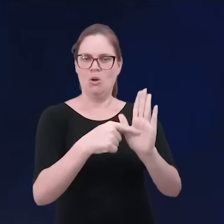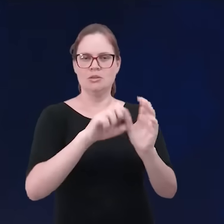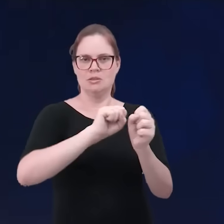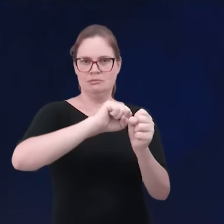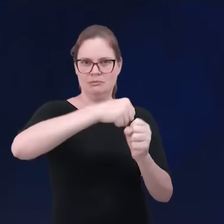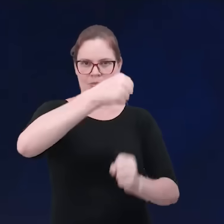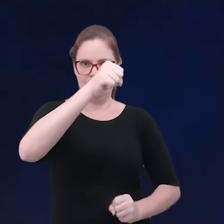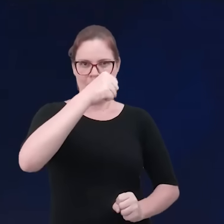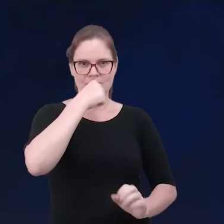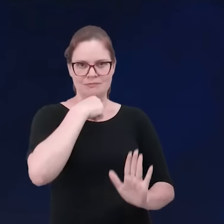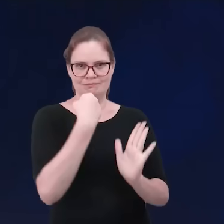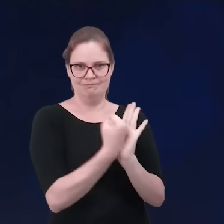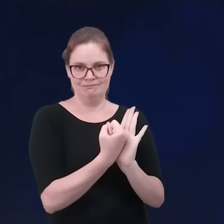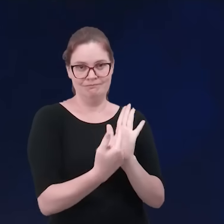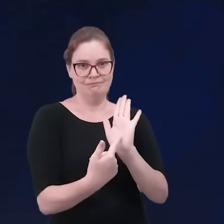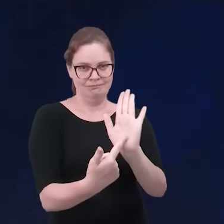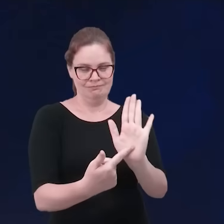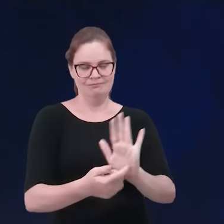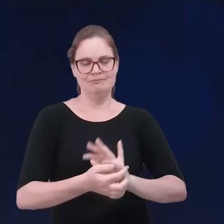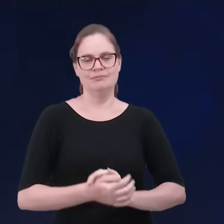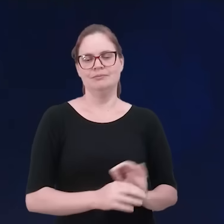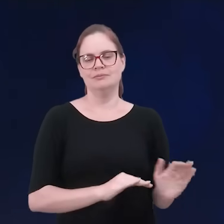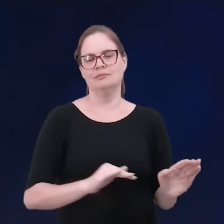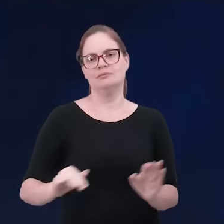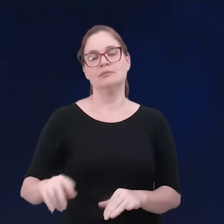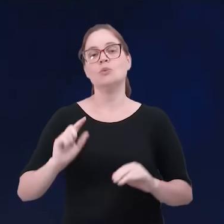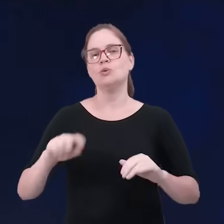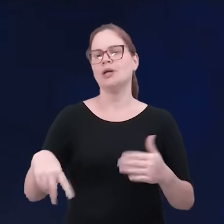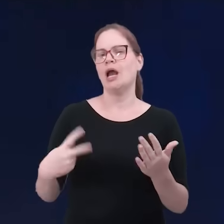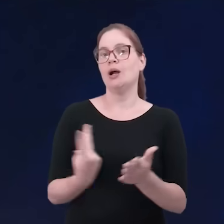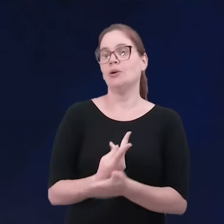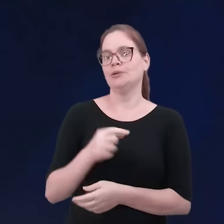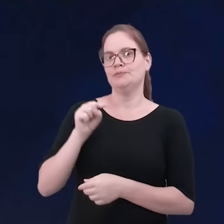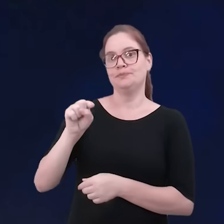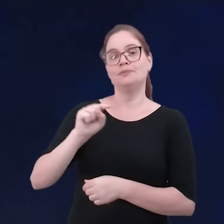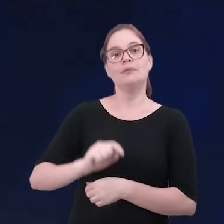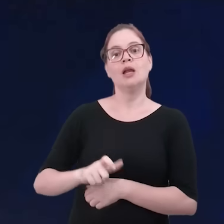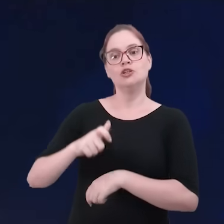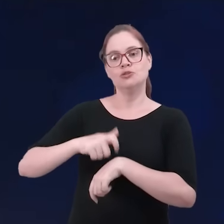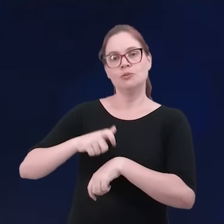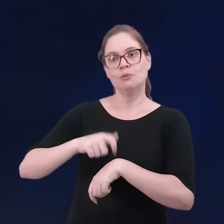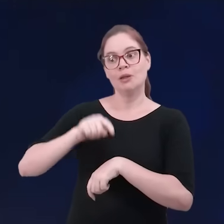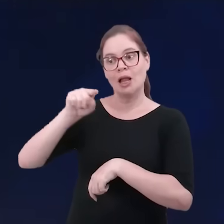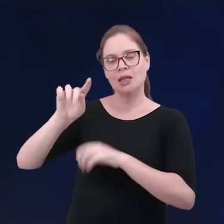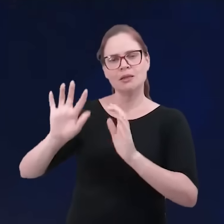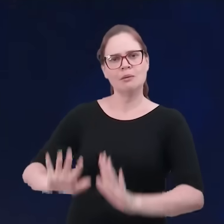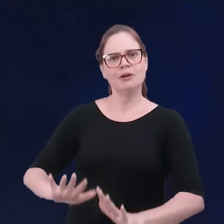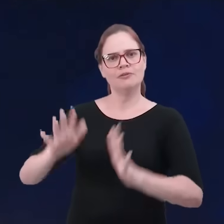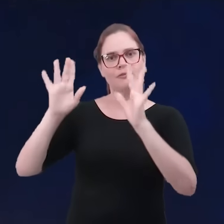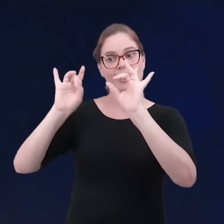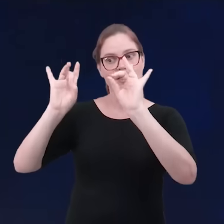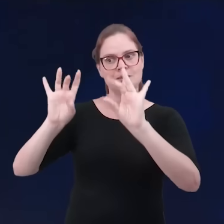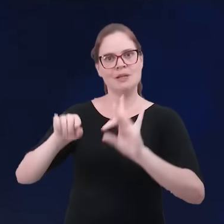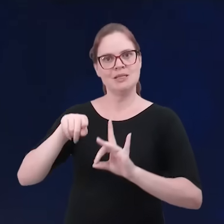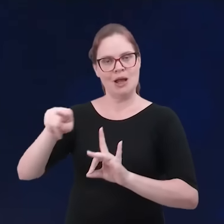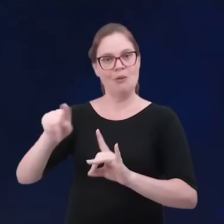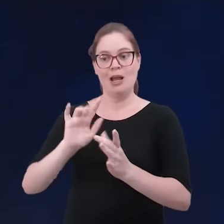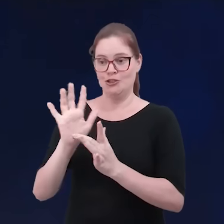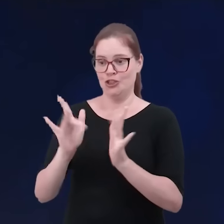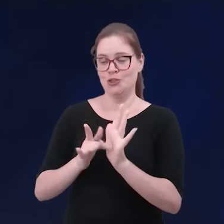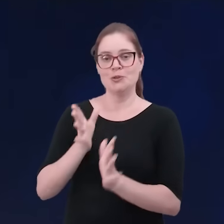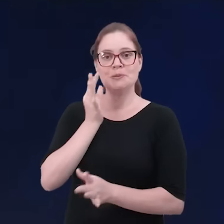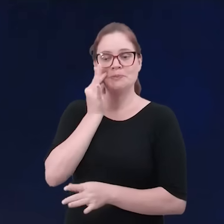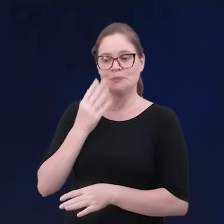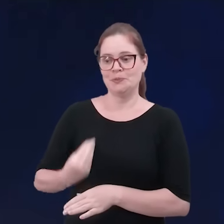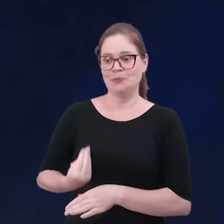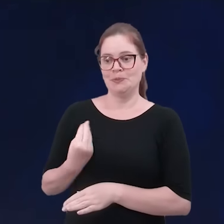irmãos, esse fato se deu quando o Senhor Jesus estava ali no momento de festa. Era um momento especial, era o